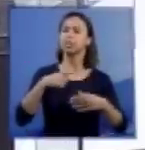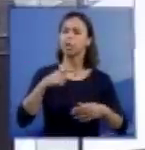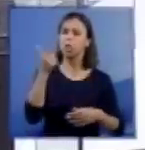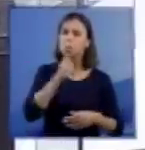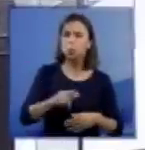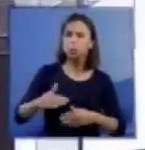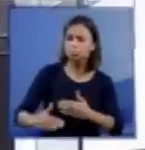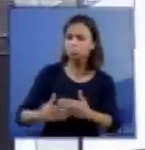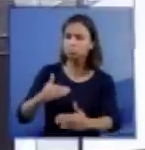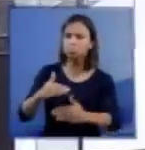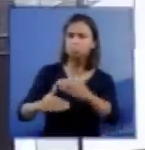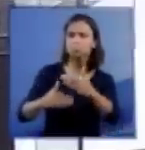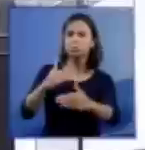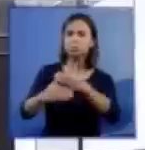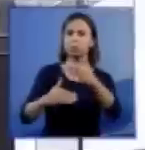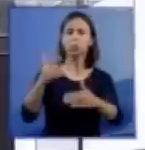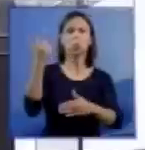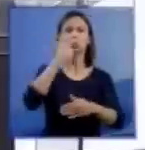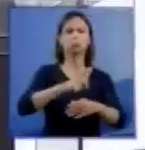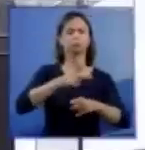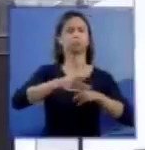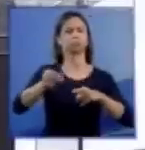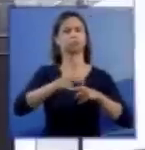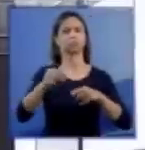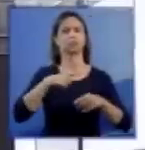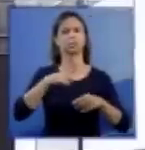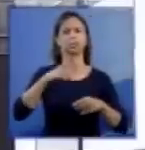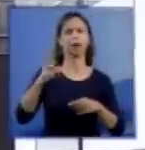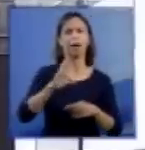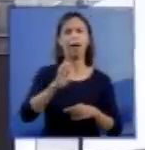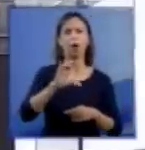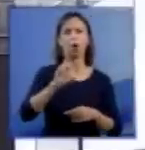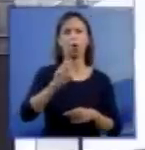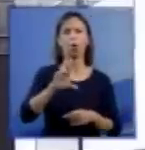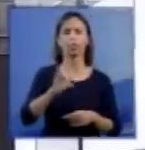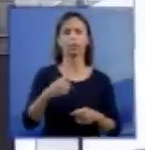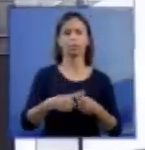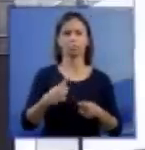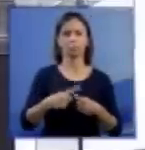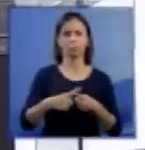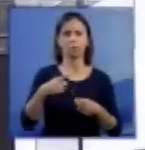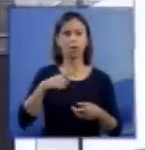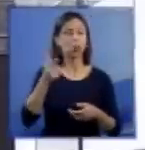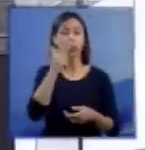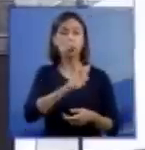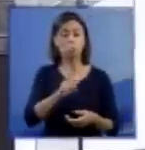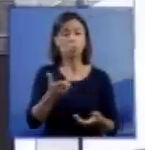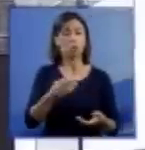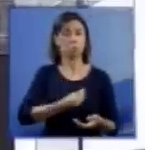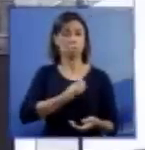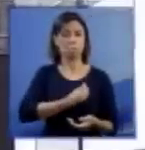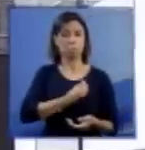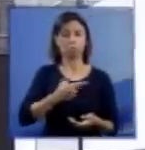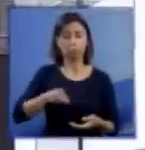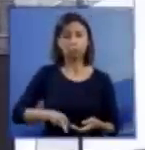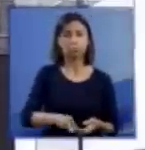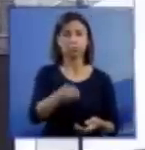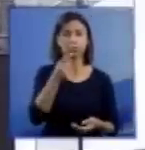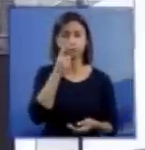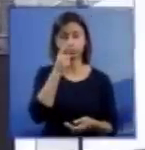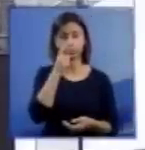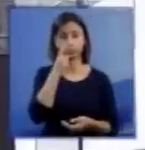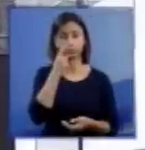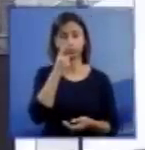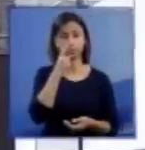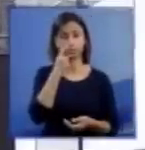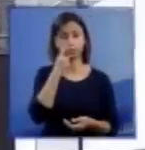significativamente bateu todos os recordes no sentido da encefalia da morte encefálica então para nós a